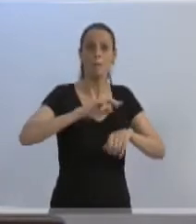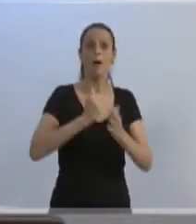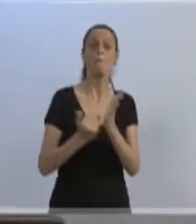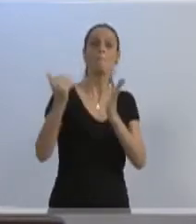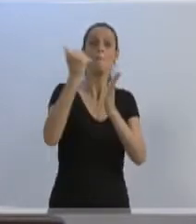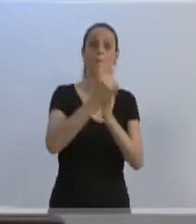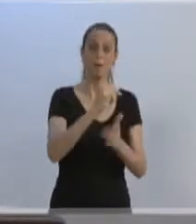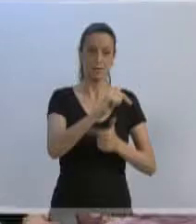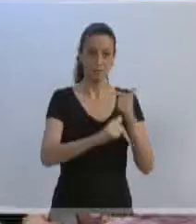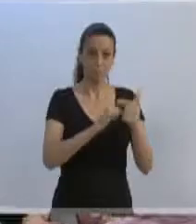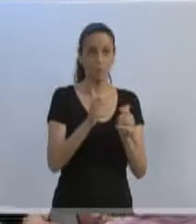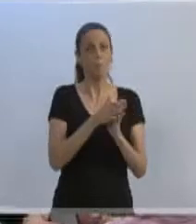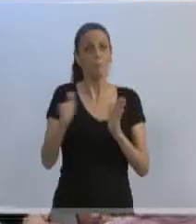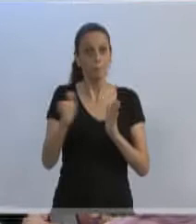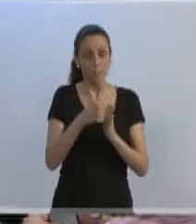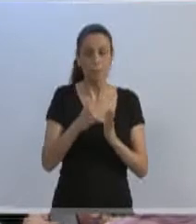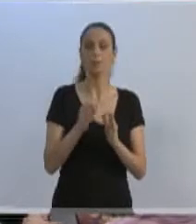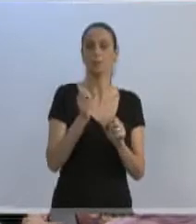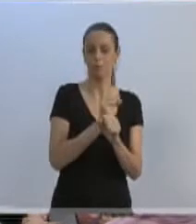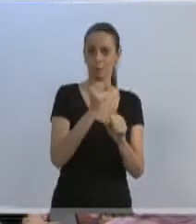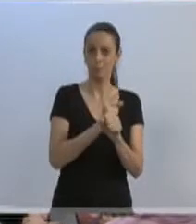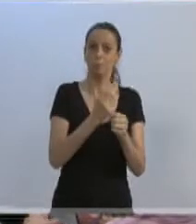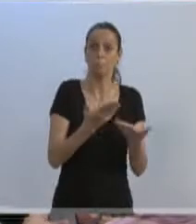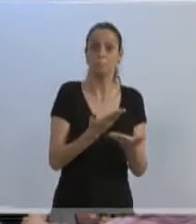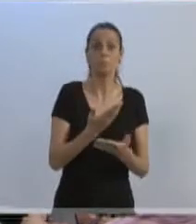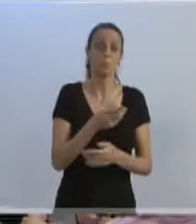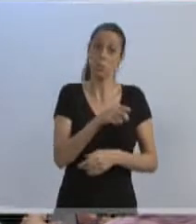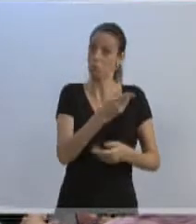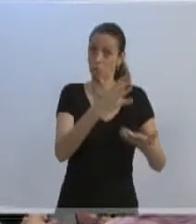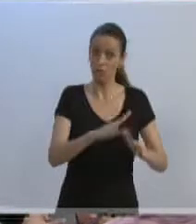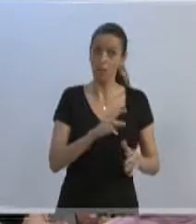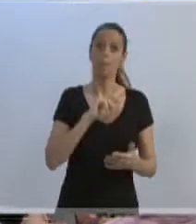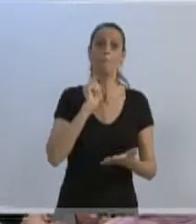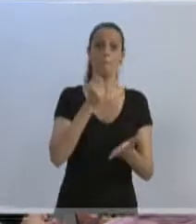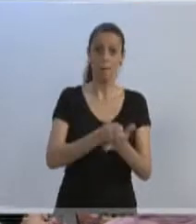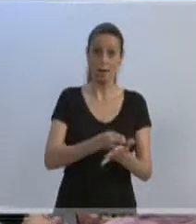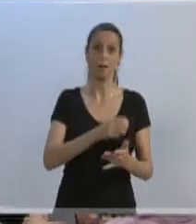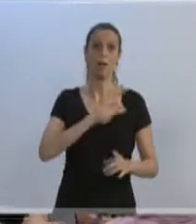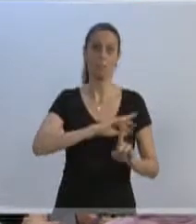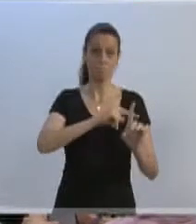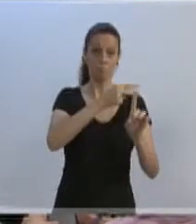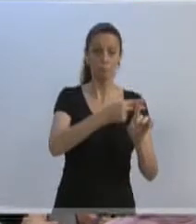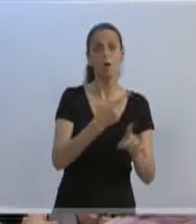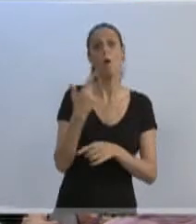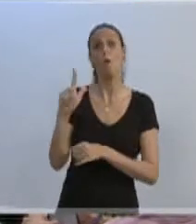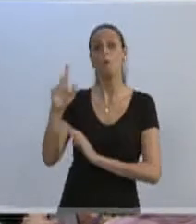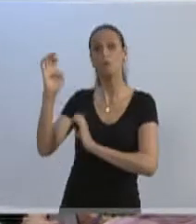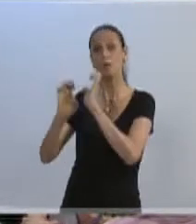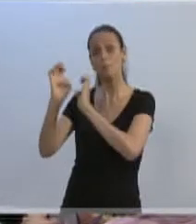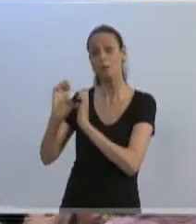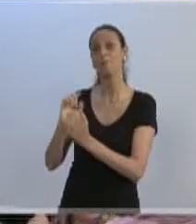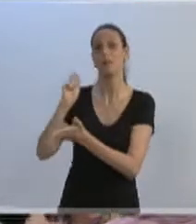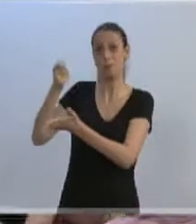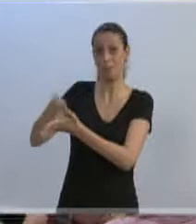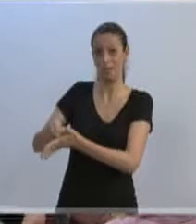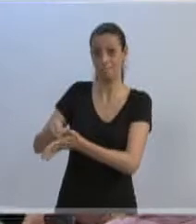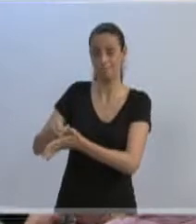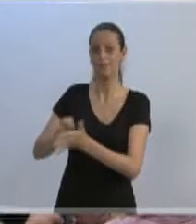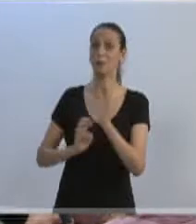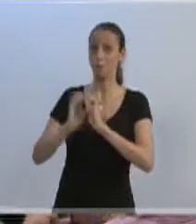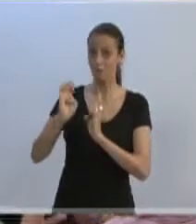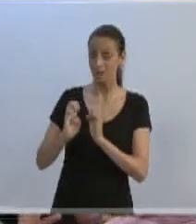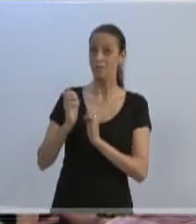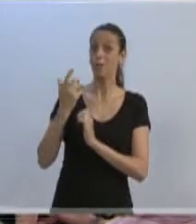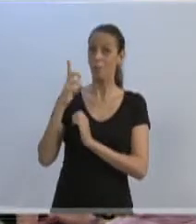durante essas obras ontem contra uma empresa de fora eu quero dizer a vocês uma empresa contratada de